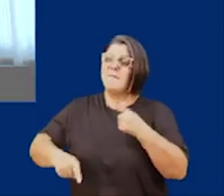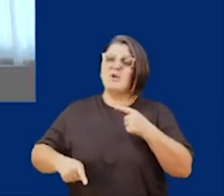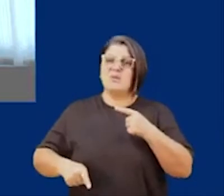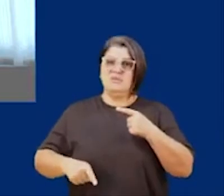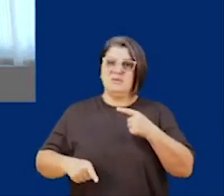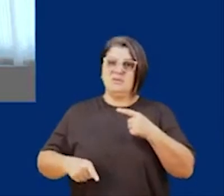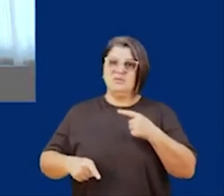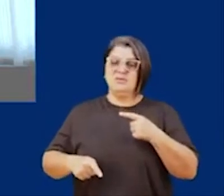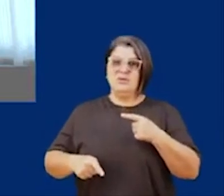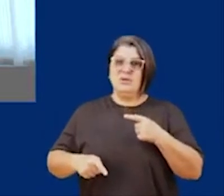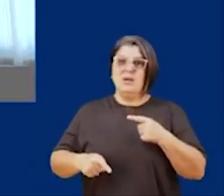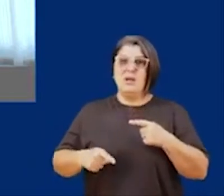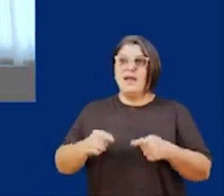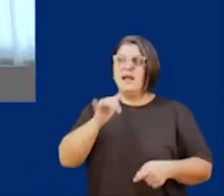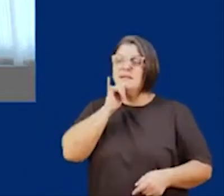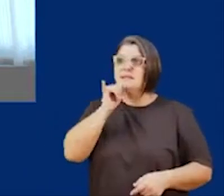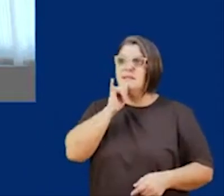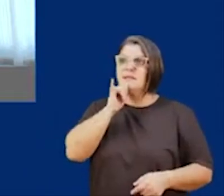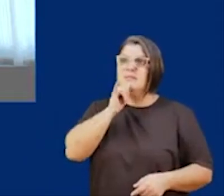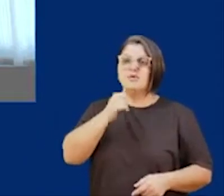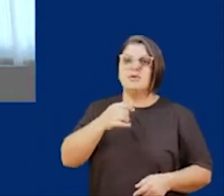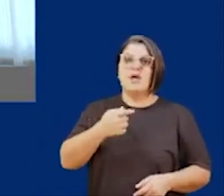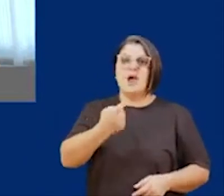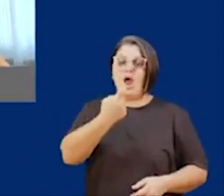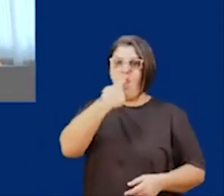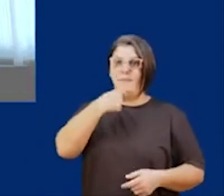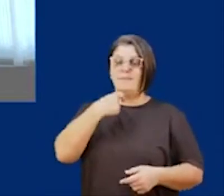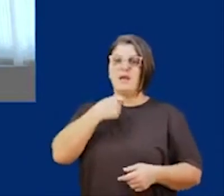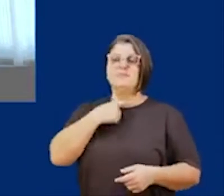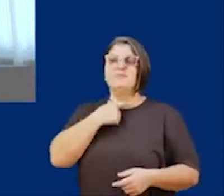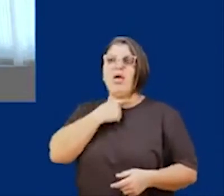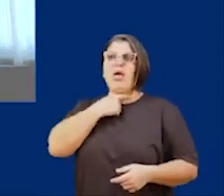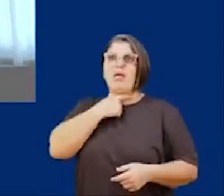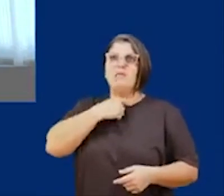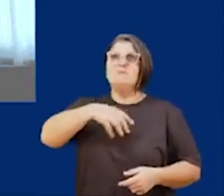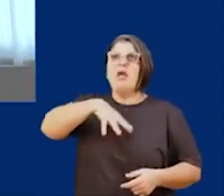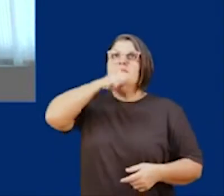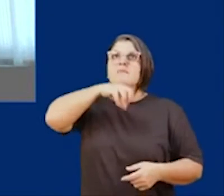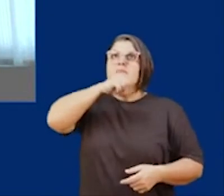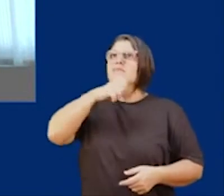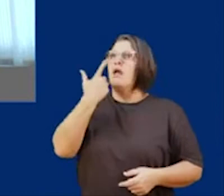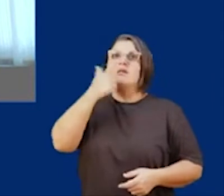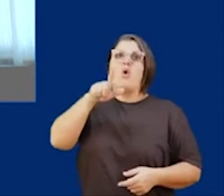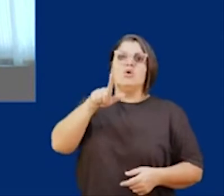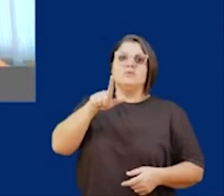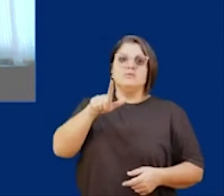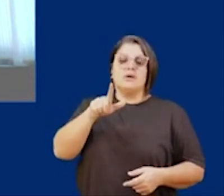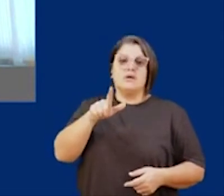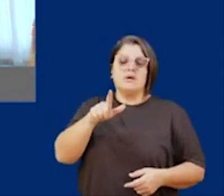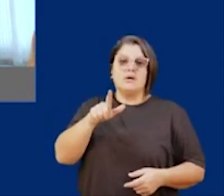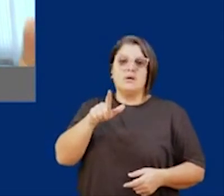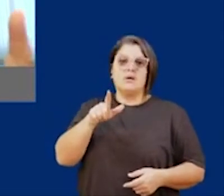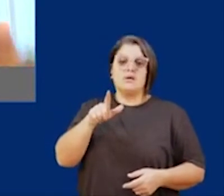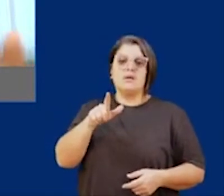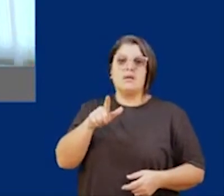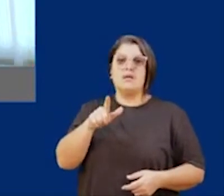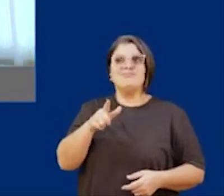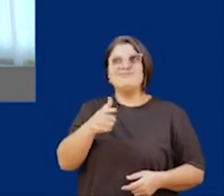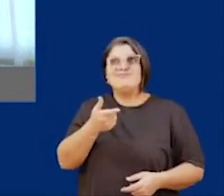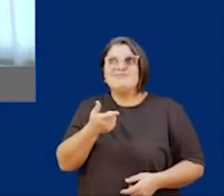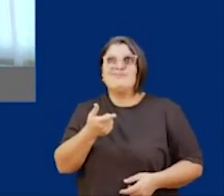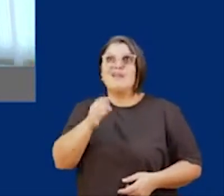ele, tipo pipoca, do que a questão da alergia. Isso no geral. É bom lembrar que o guia ele se refere a crianças saudáveis.